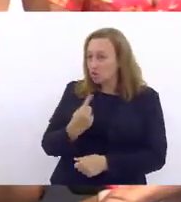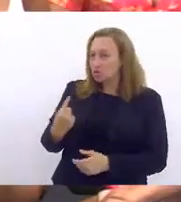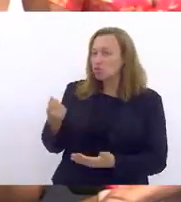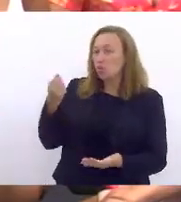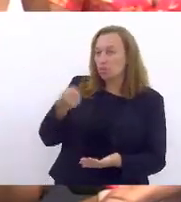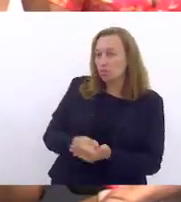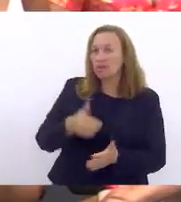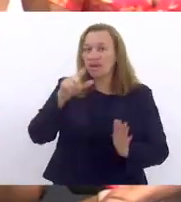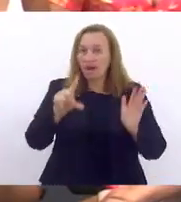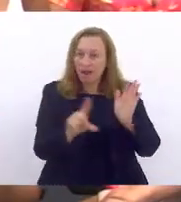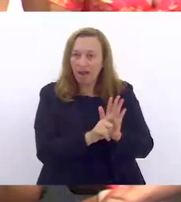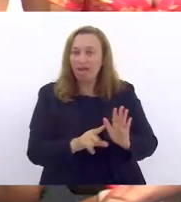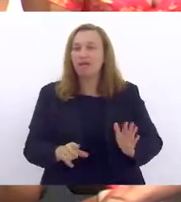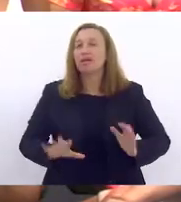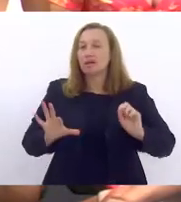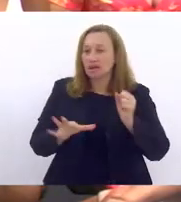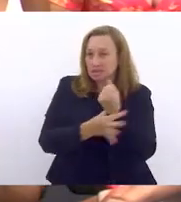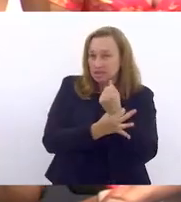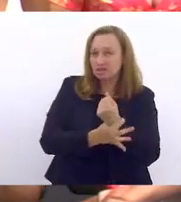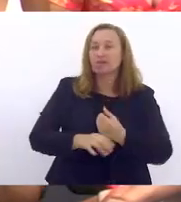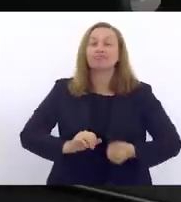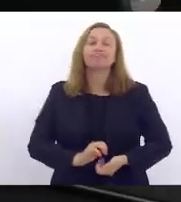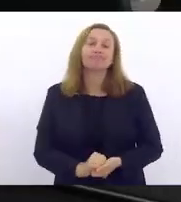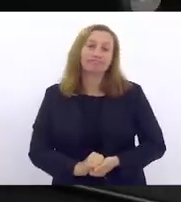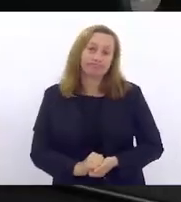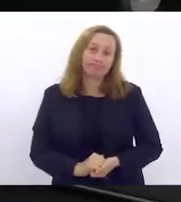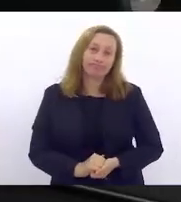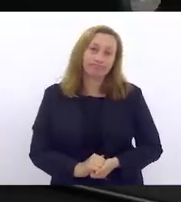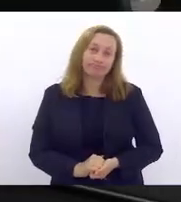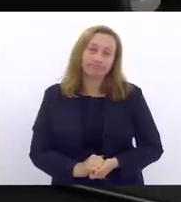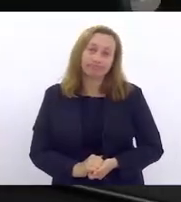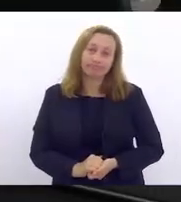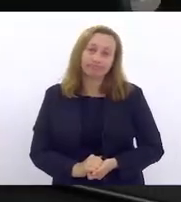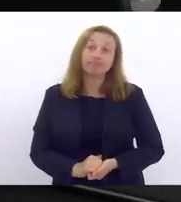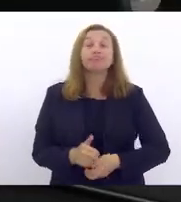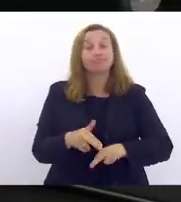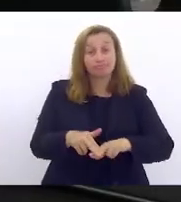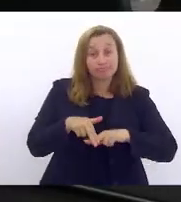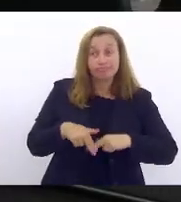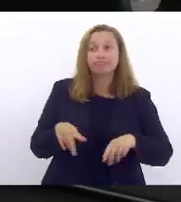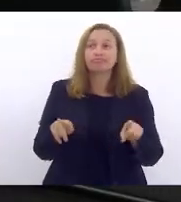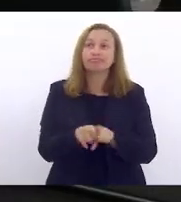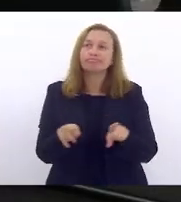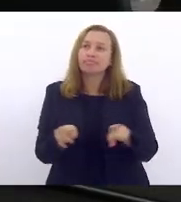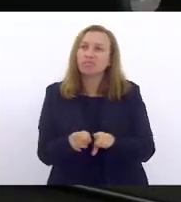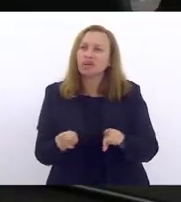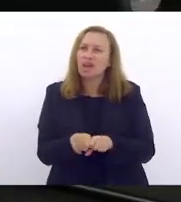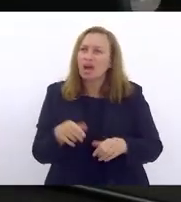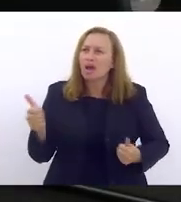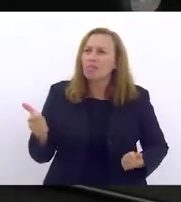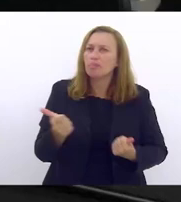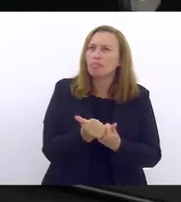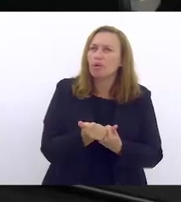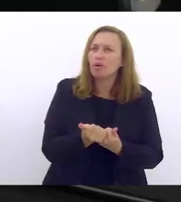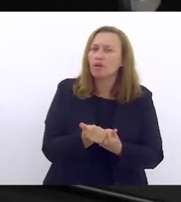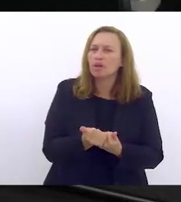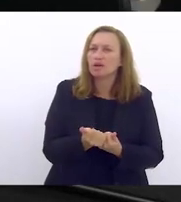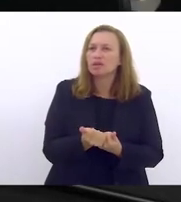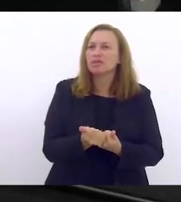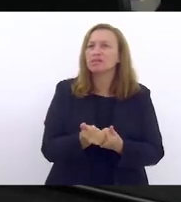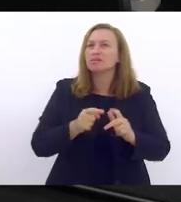a gente tem que garantir e assegurar. Né? E por isso a gente também apoia e é favorável a